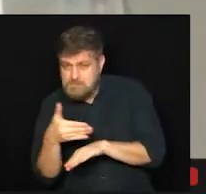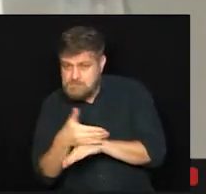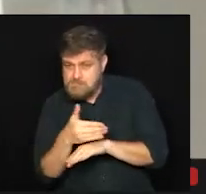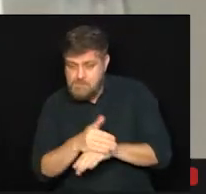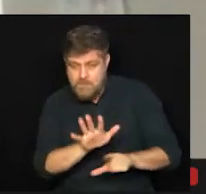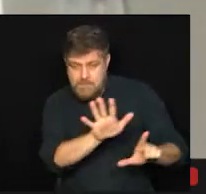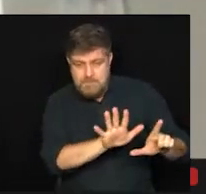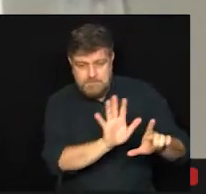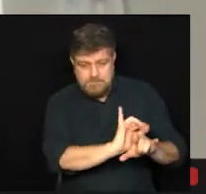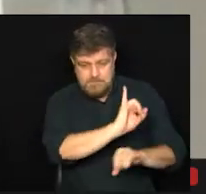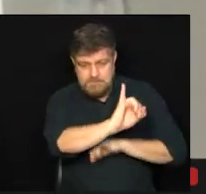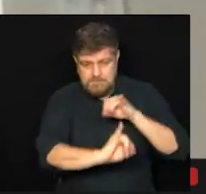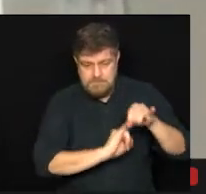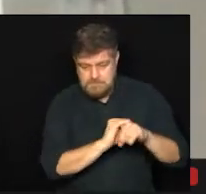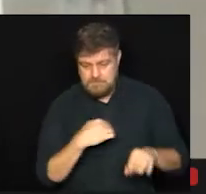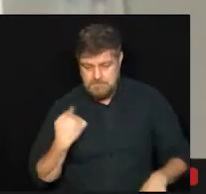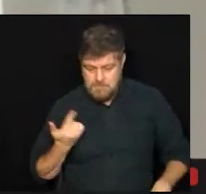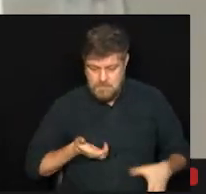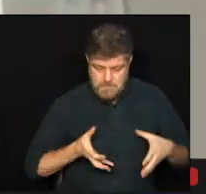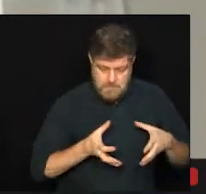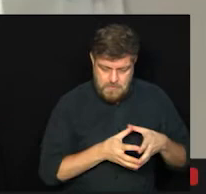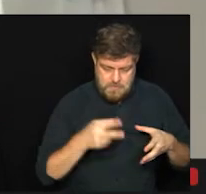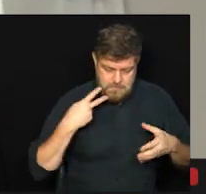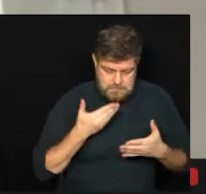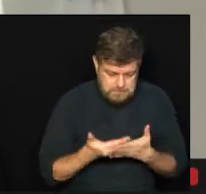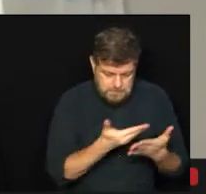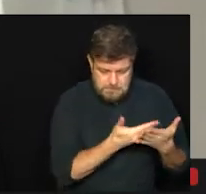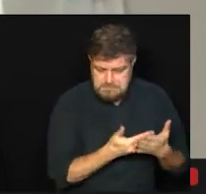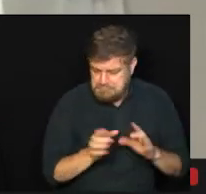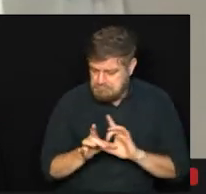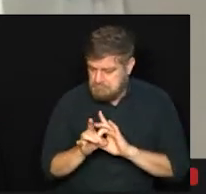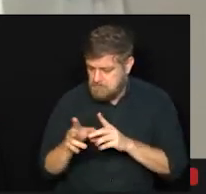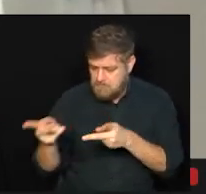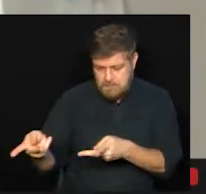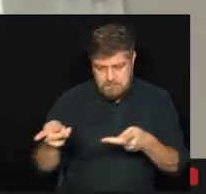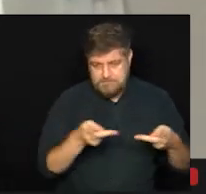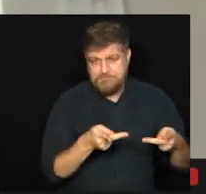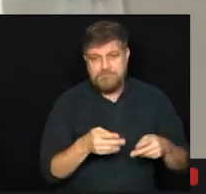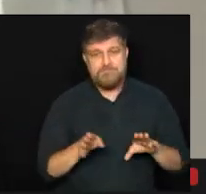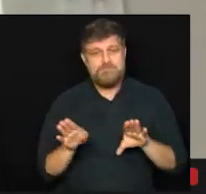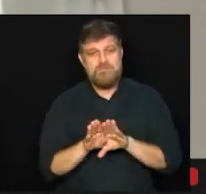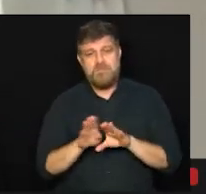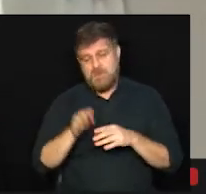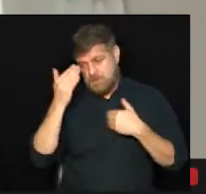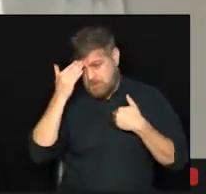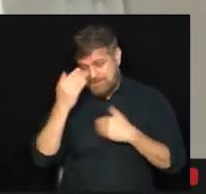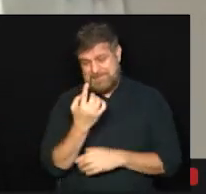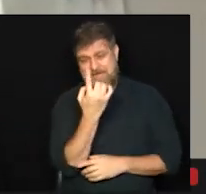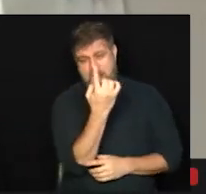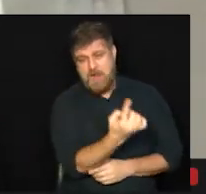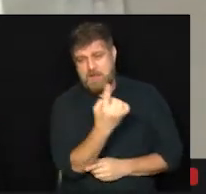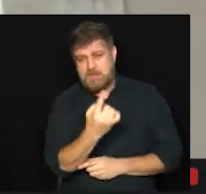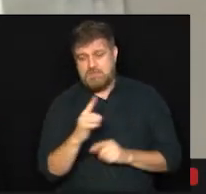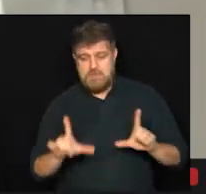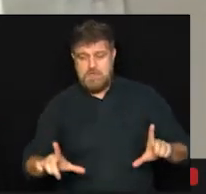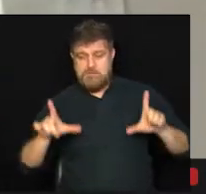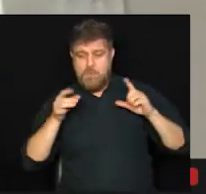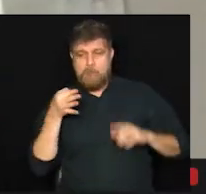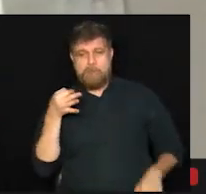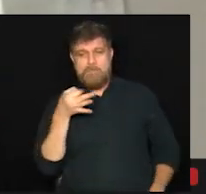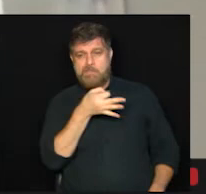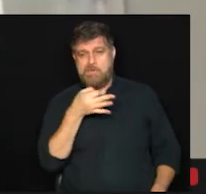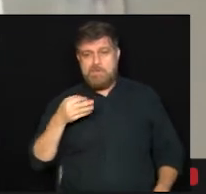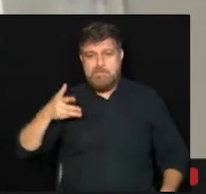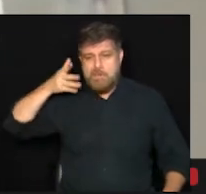participar da reunião da nossa comissão, fique à vontade. E do mais, agradecer a presença do Vanderlei Costa, do Antônio Dias,